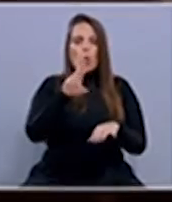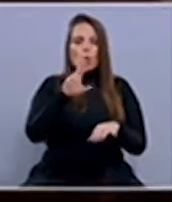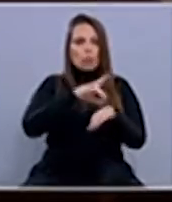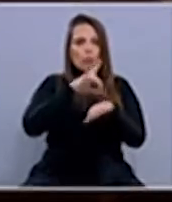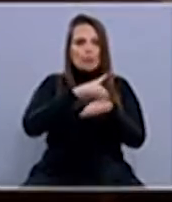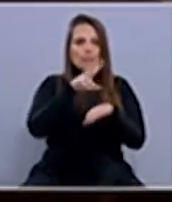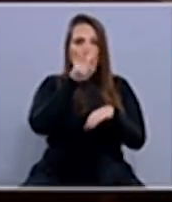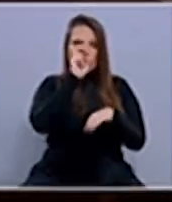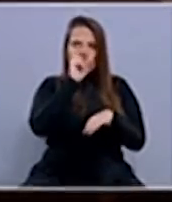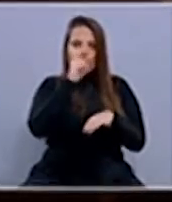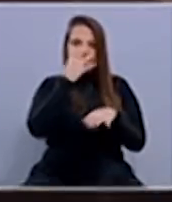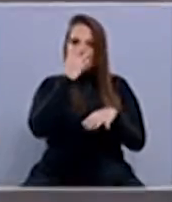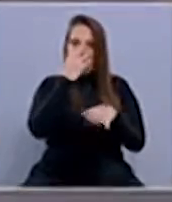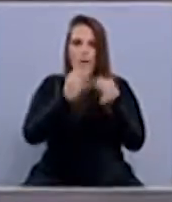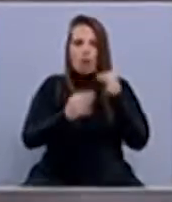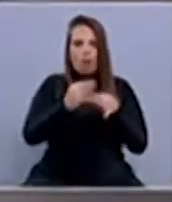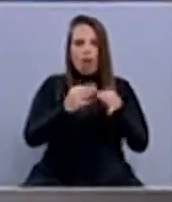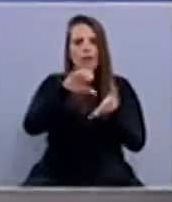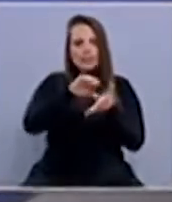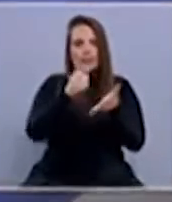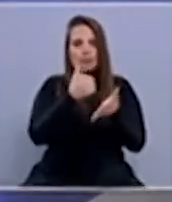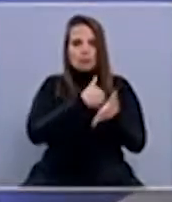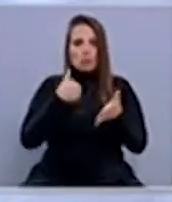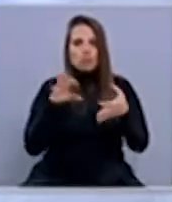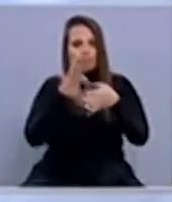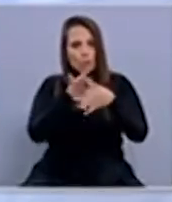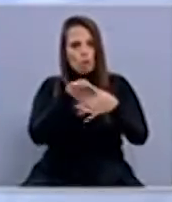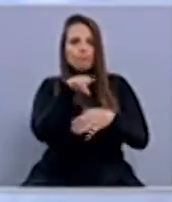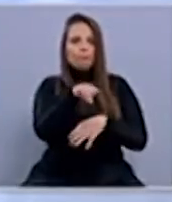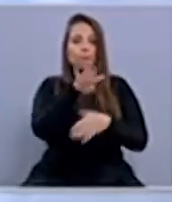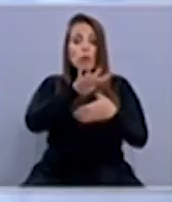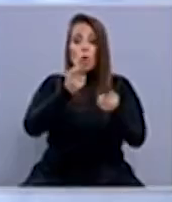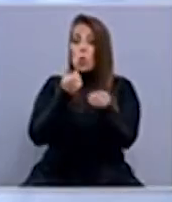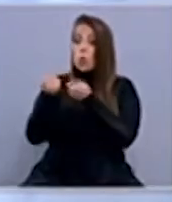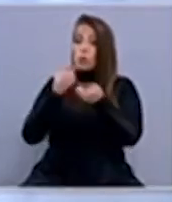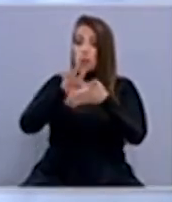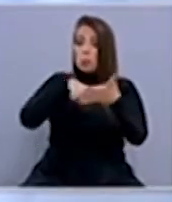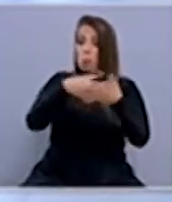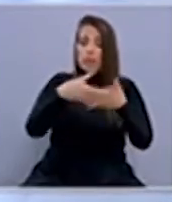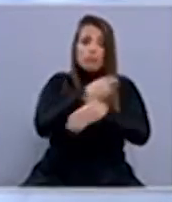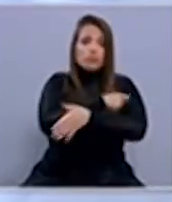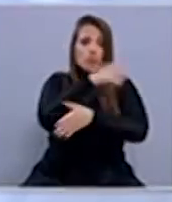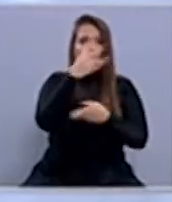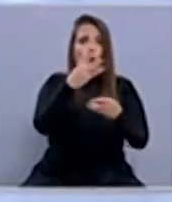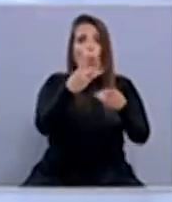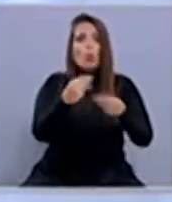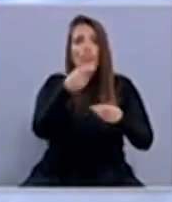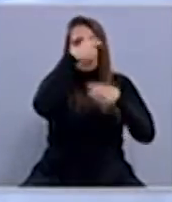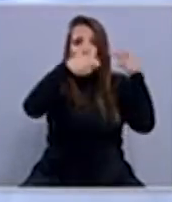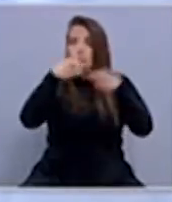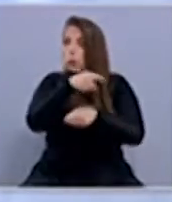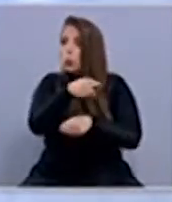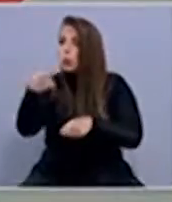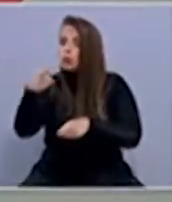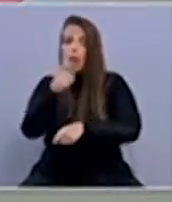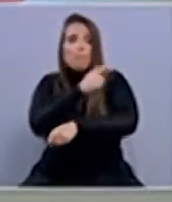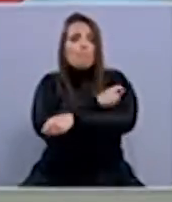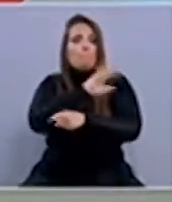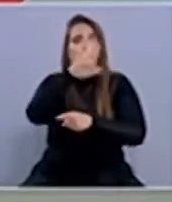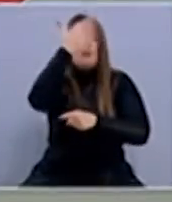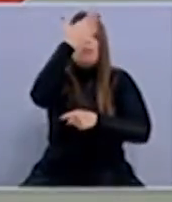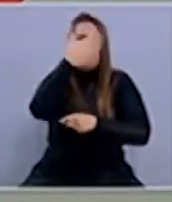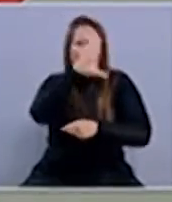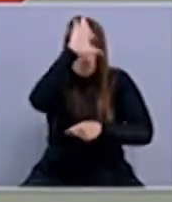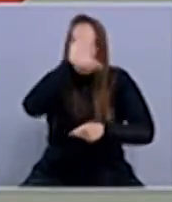nos centros de saúde. O coordenador do plano de vacinação não consegue dizer quantas destas pessoas vão tomar a primeira dose